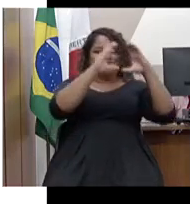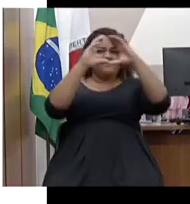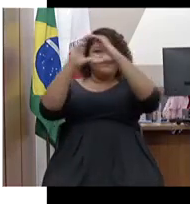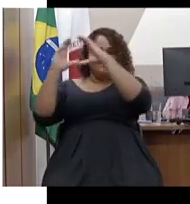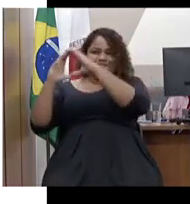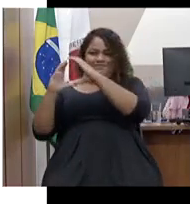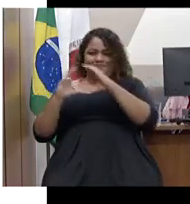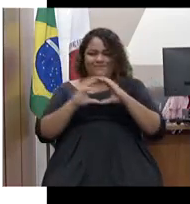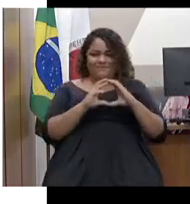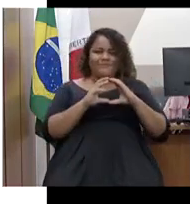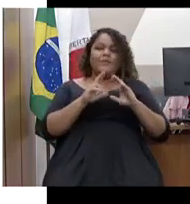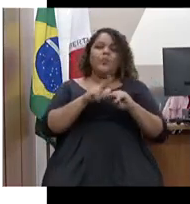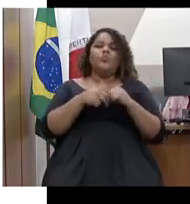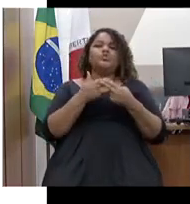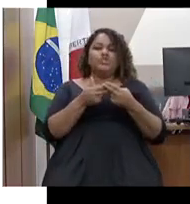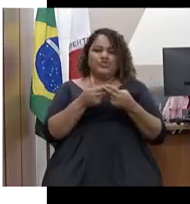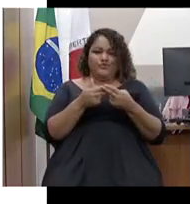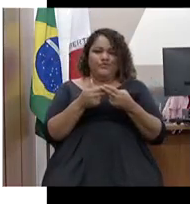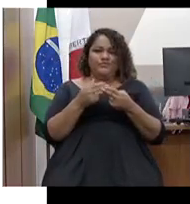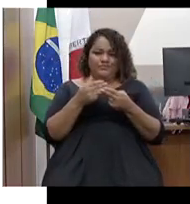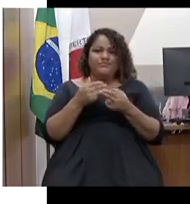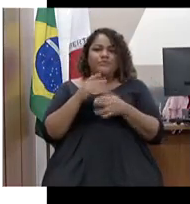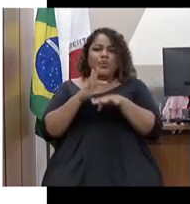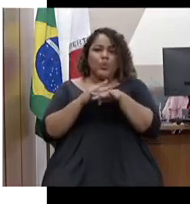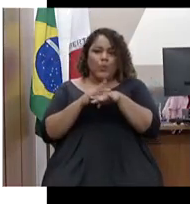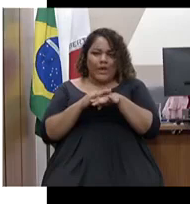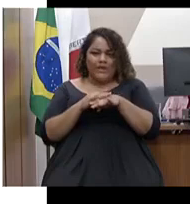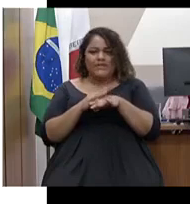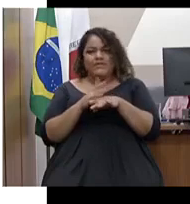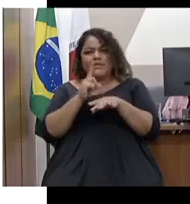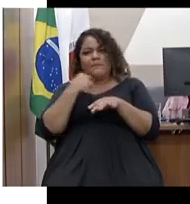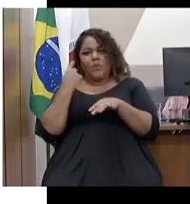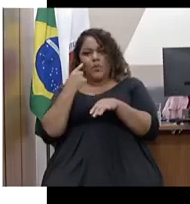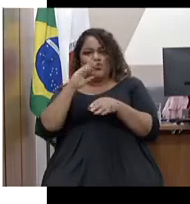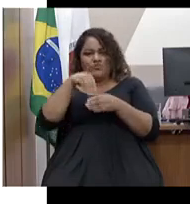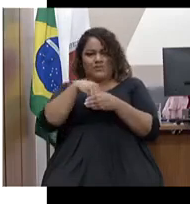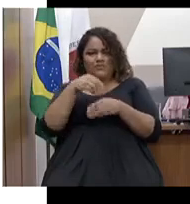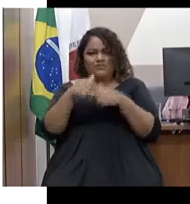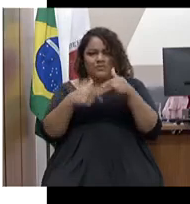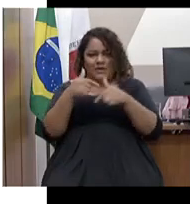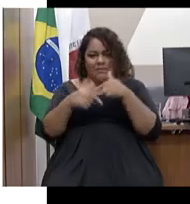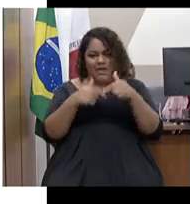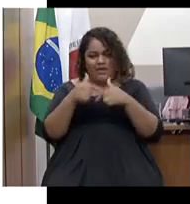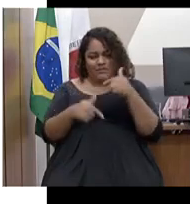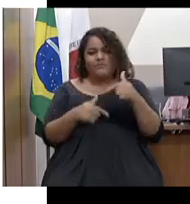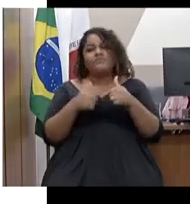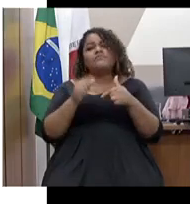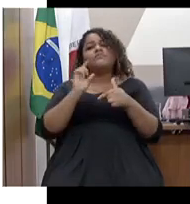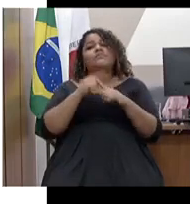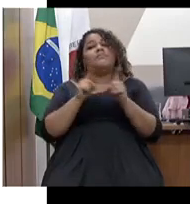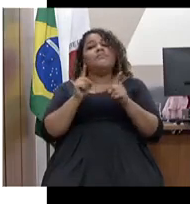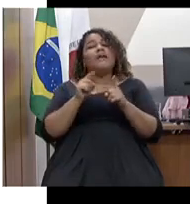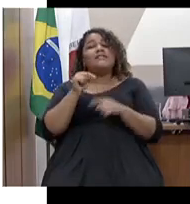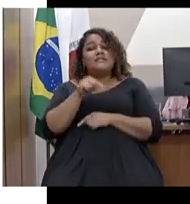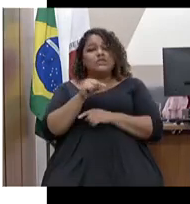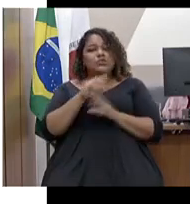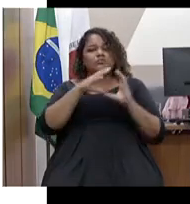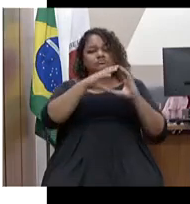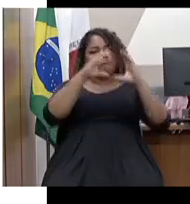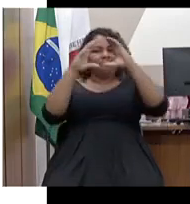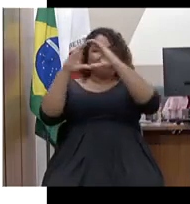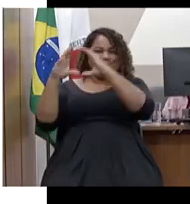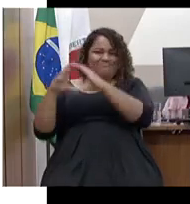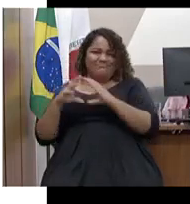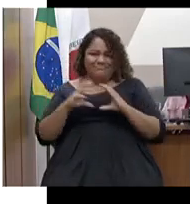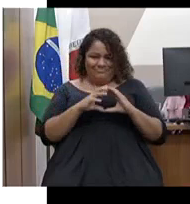tá exposto a todas essas causas é o barulho a temperatura o gás a poeira né e a bolinha azul ali